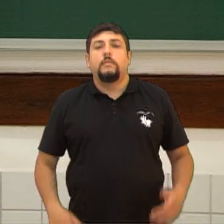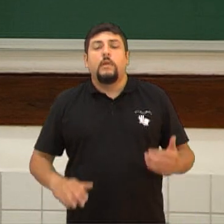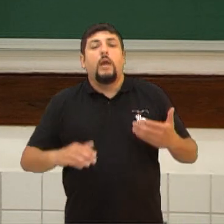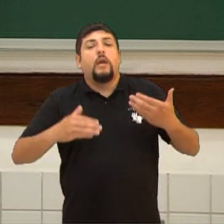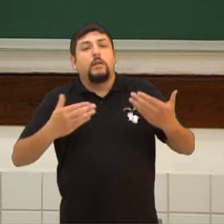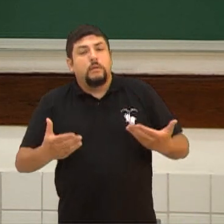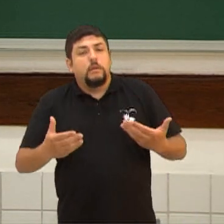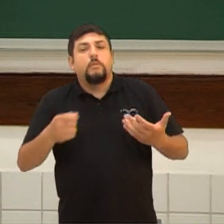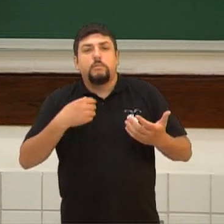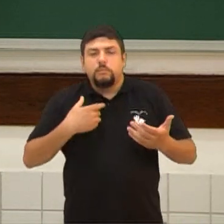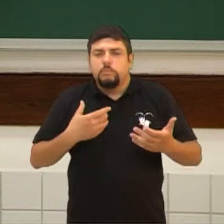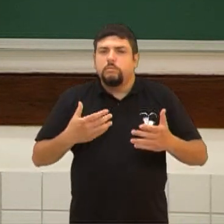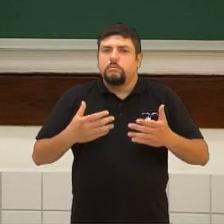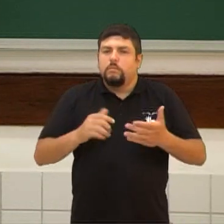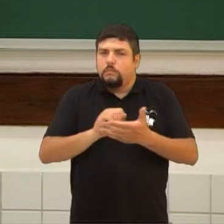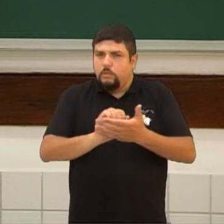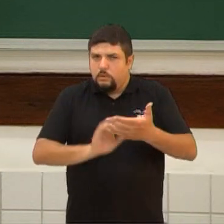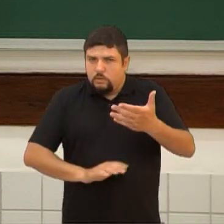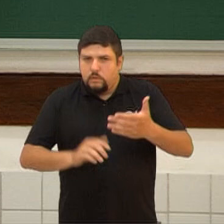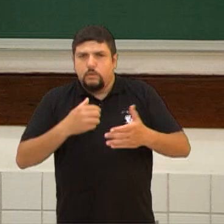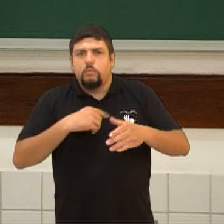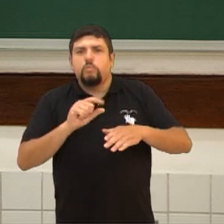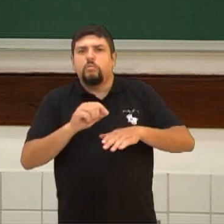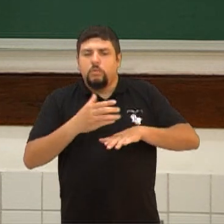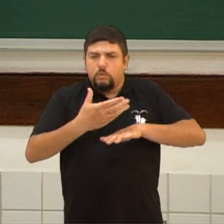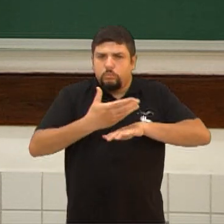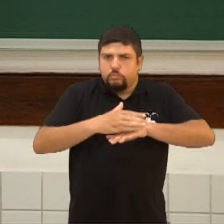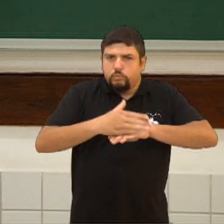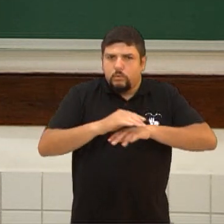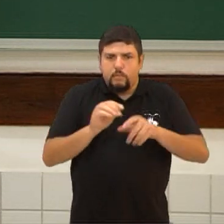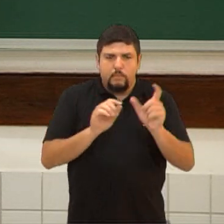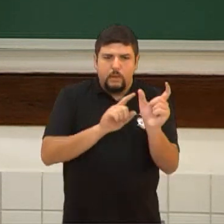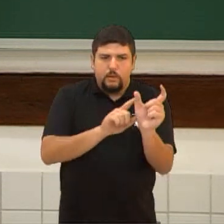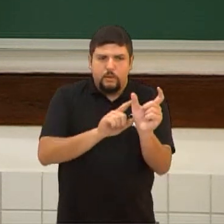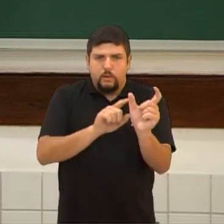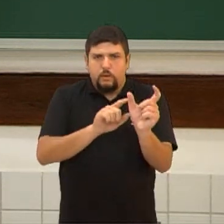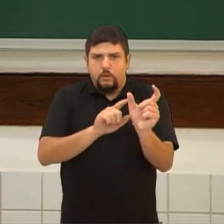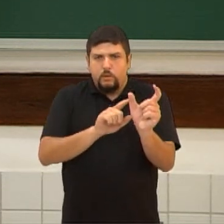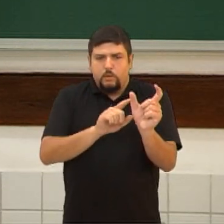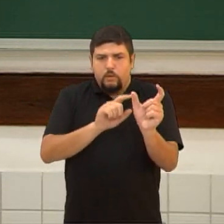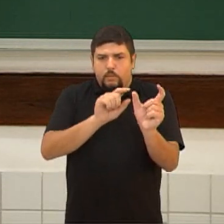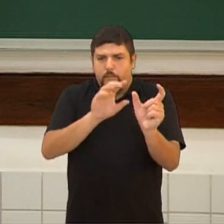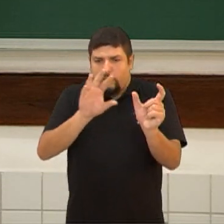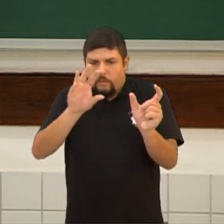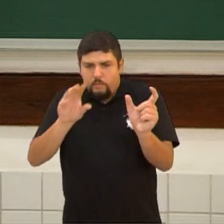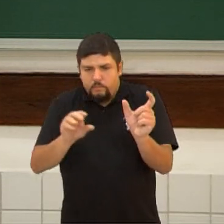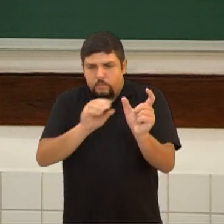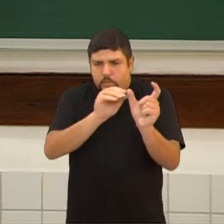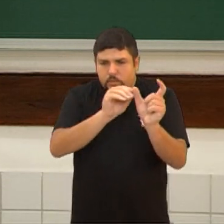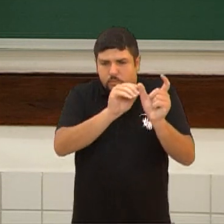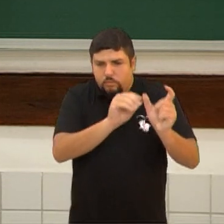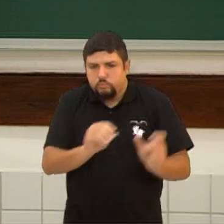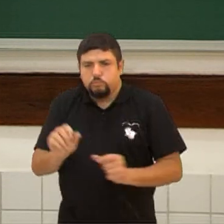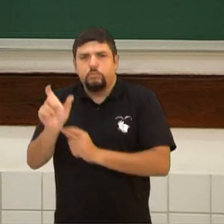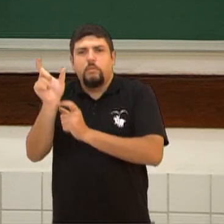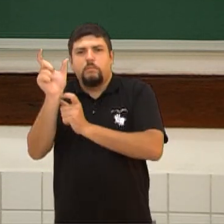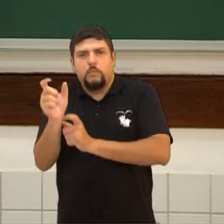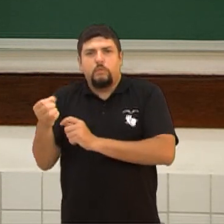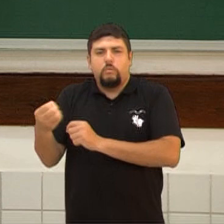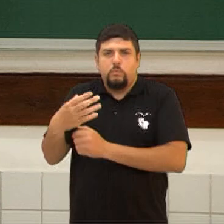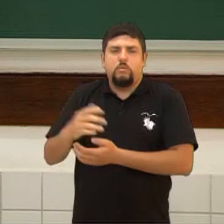Então, nesse exercício de formação de palavras, eu tinha pedido que você formasse outras palavras através daquelas que apareceram